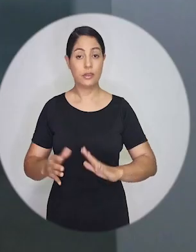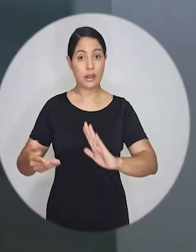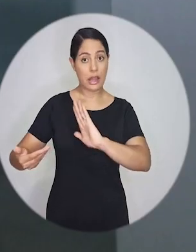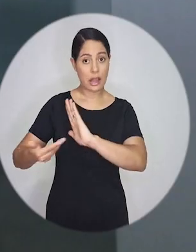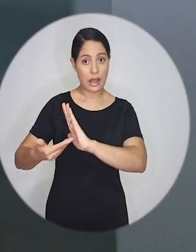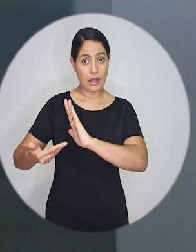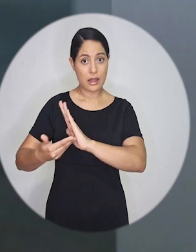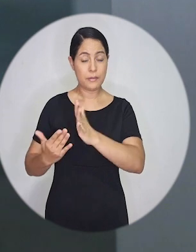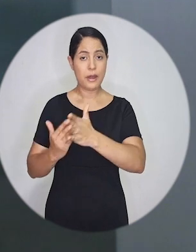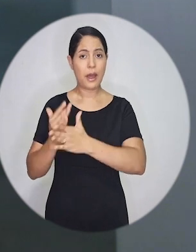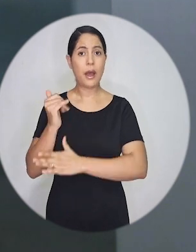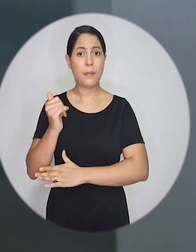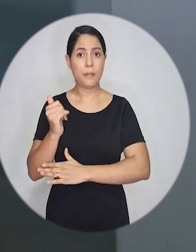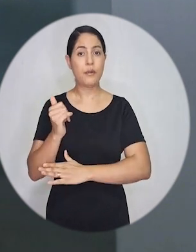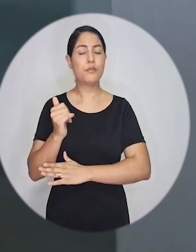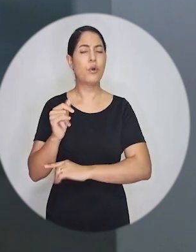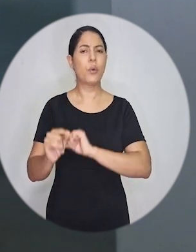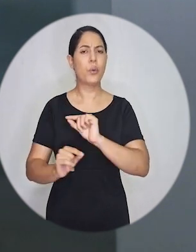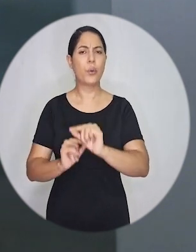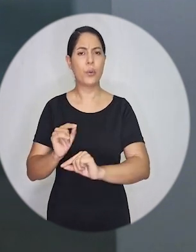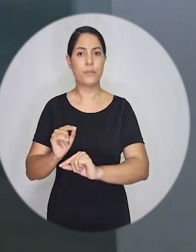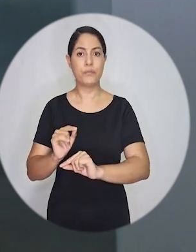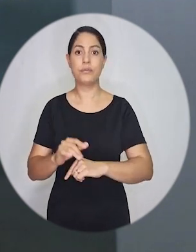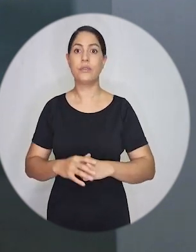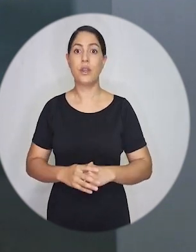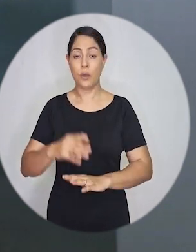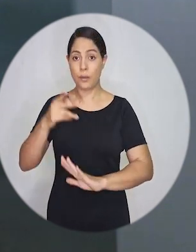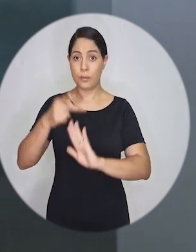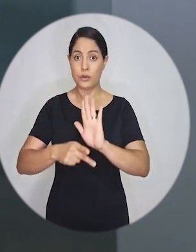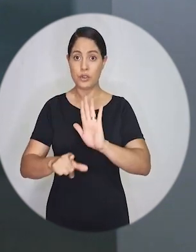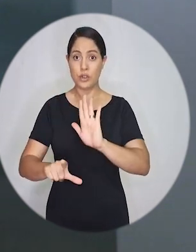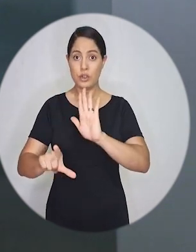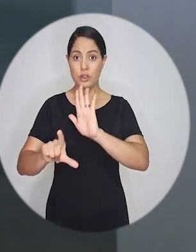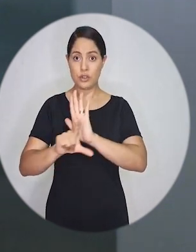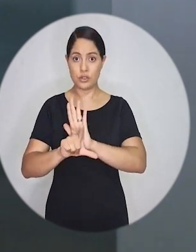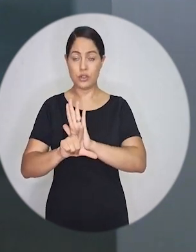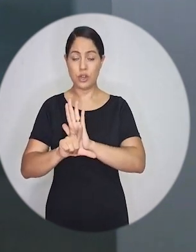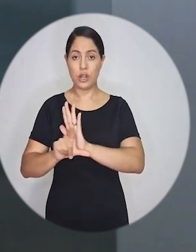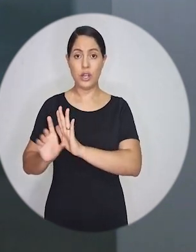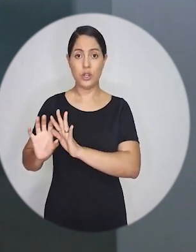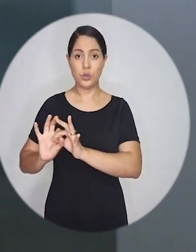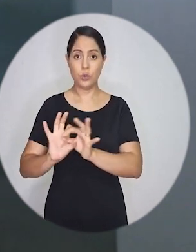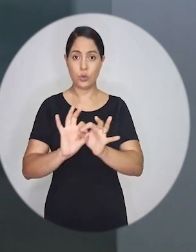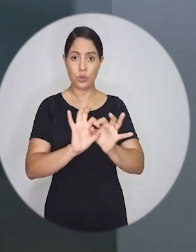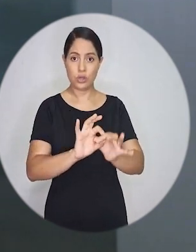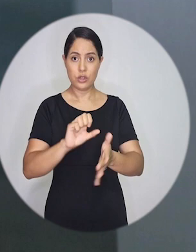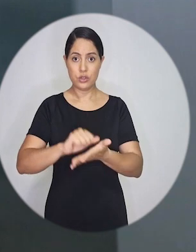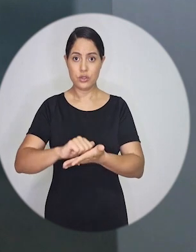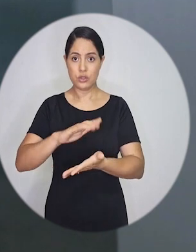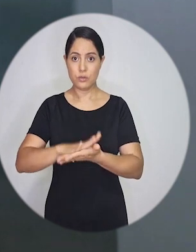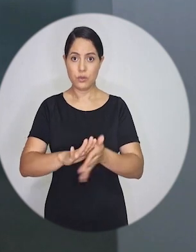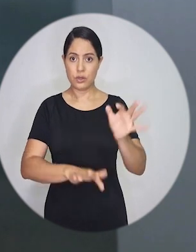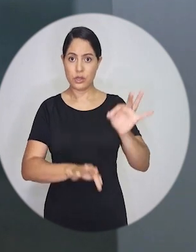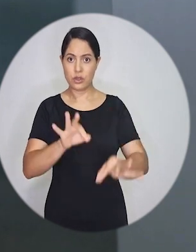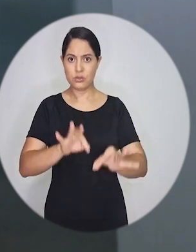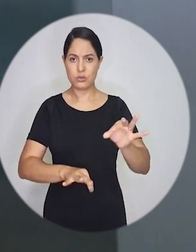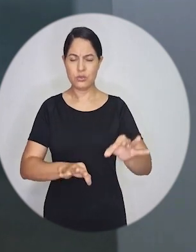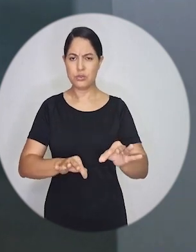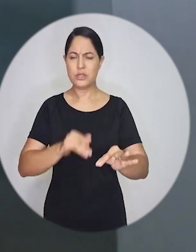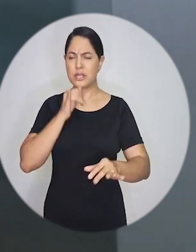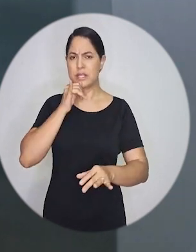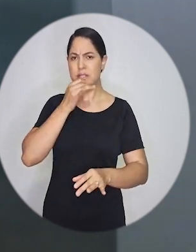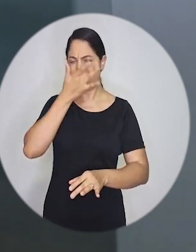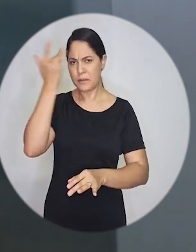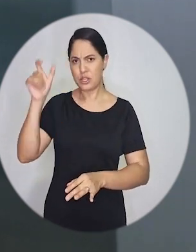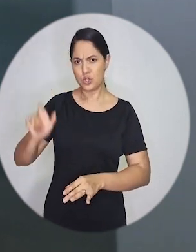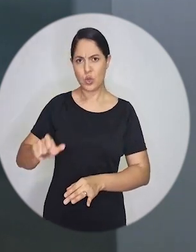A Câmara dos Deputados aprovou, em votação simbólica, o projeto de lei que extingue a multa aplicada pela Justiça a